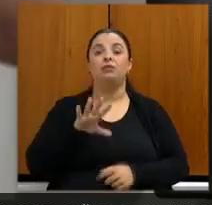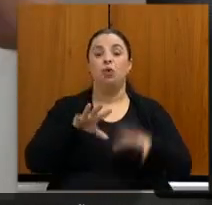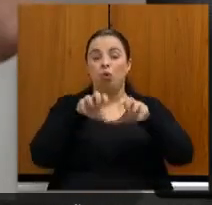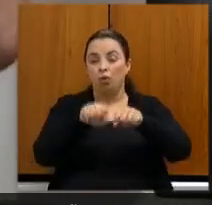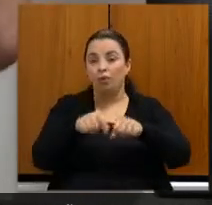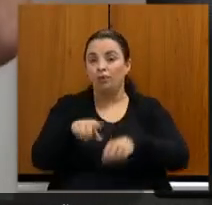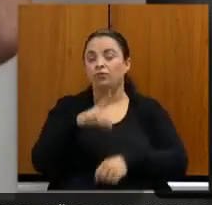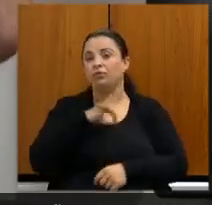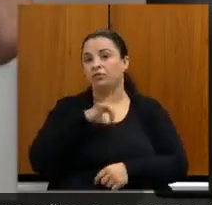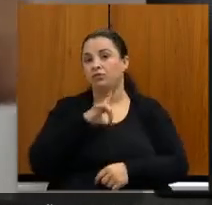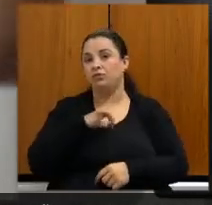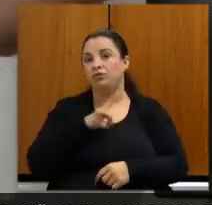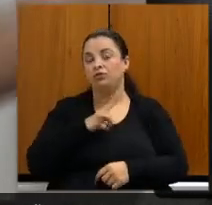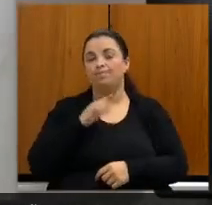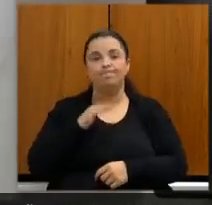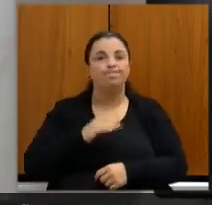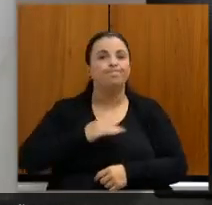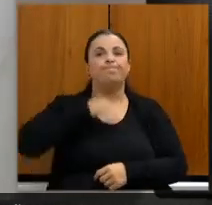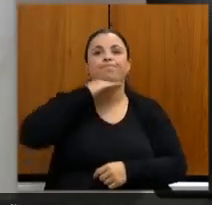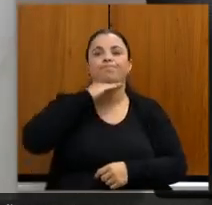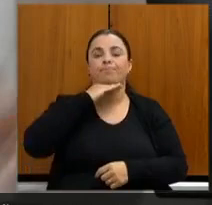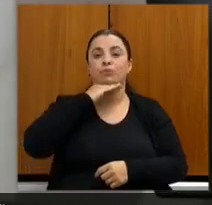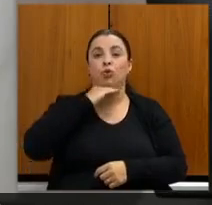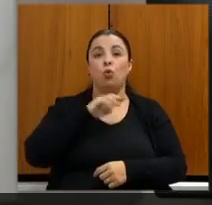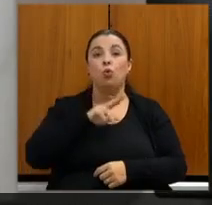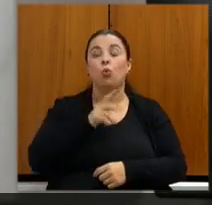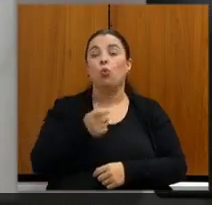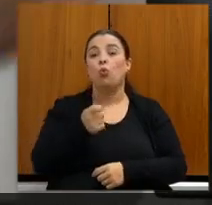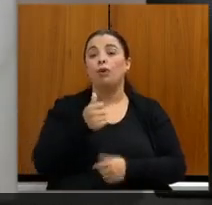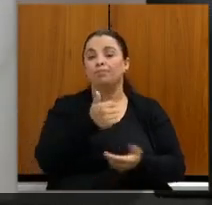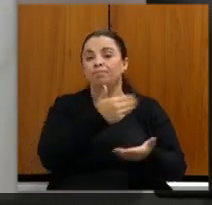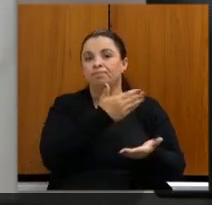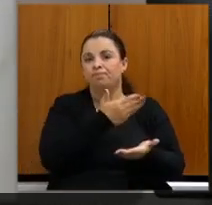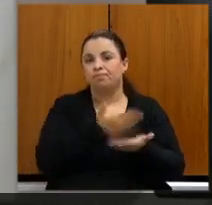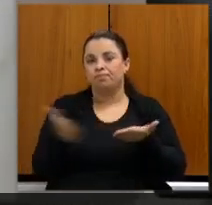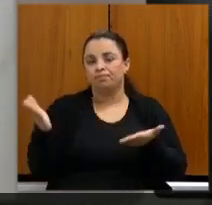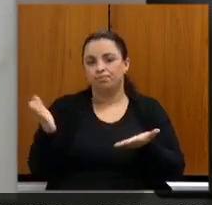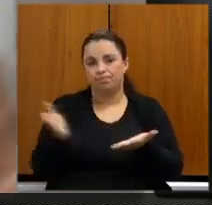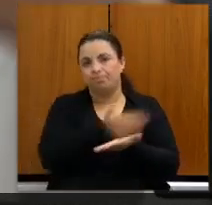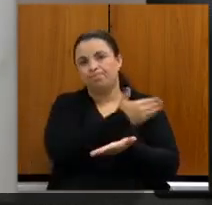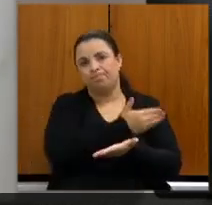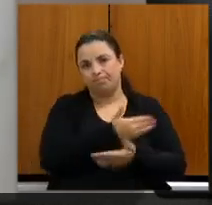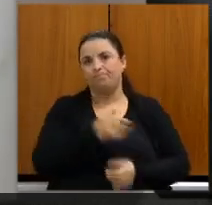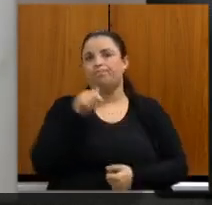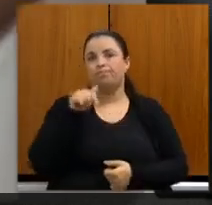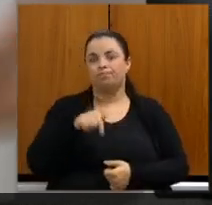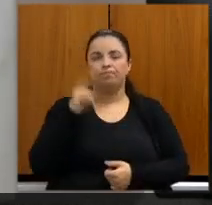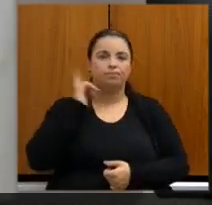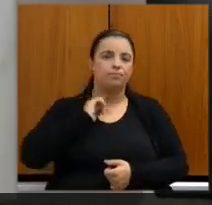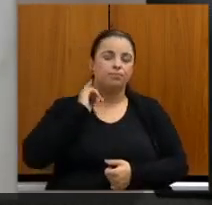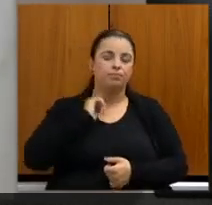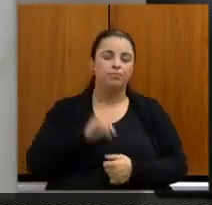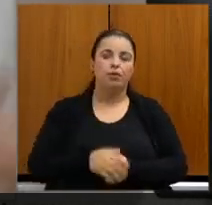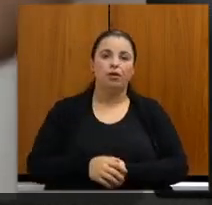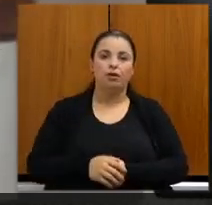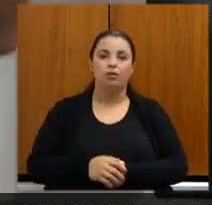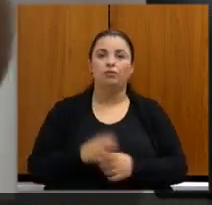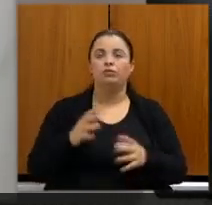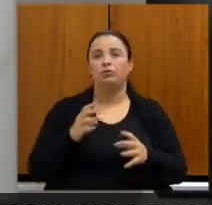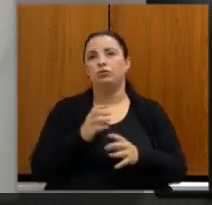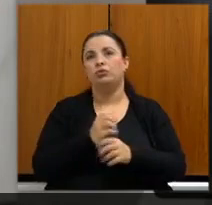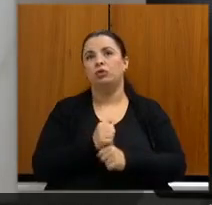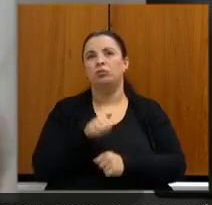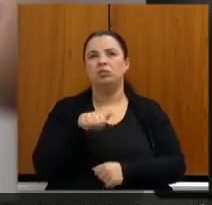estavam com a corda no pescoço ameaçados de despejo em mim é né eu Um Só 150